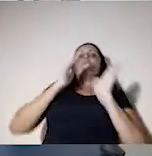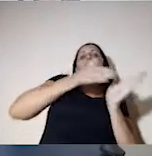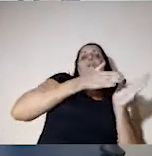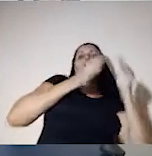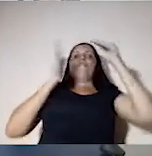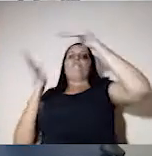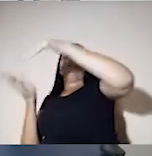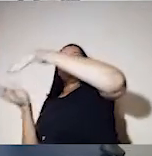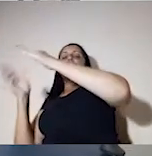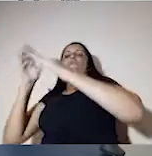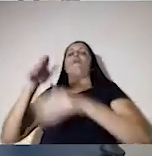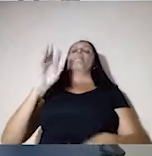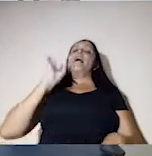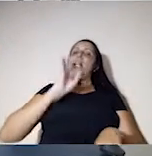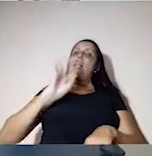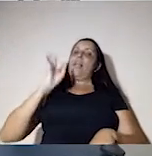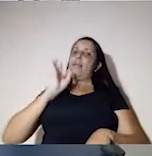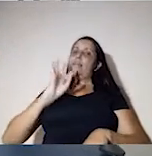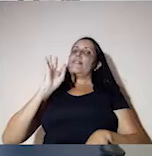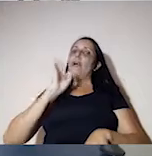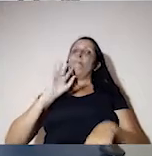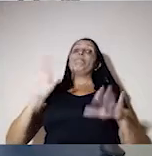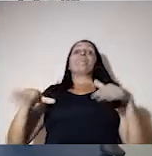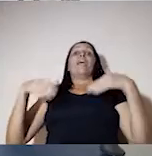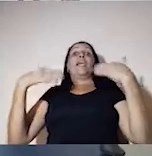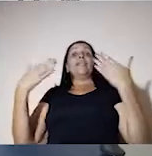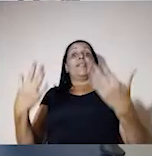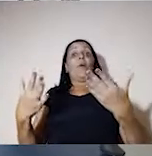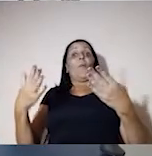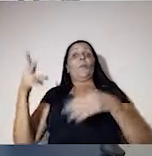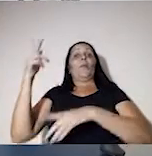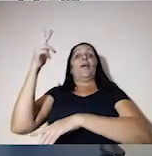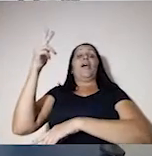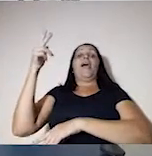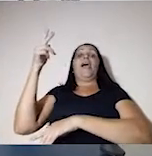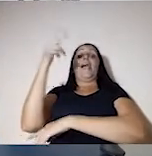e desfoque, entendeu? É bem legal, é bem legal.